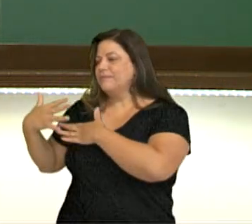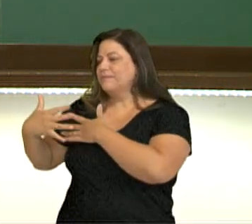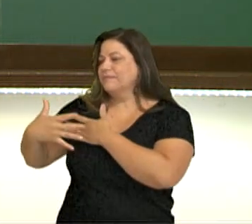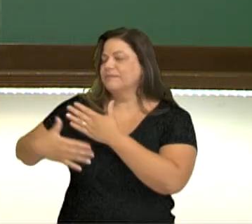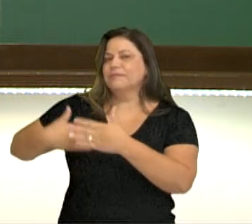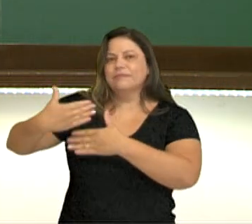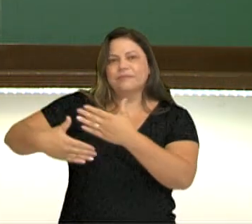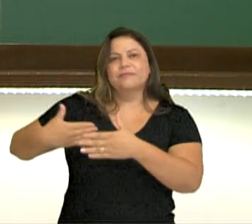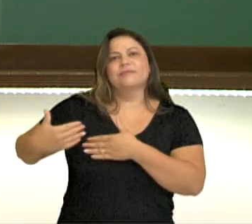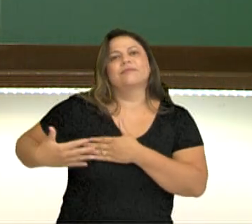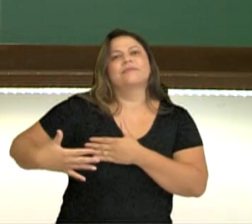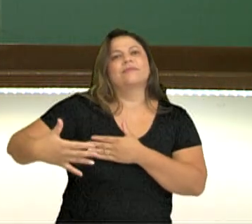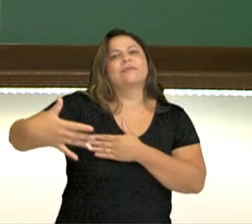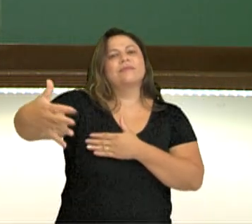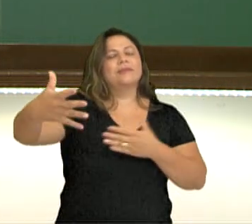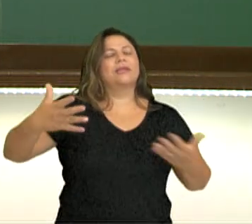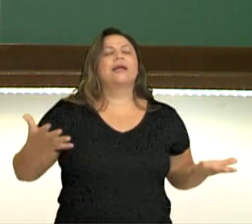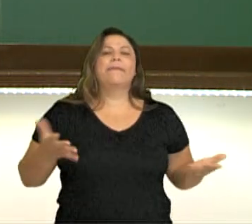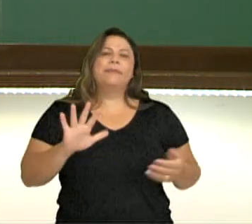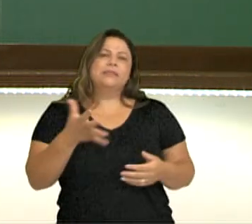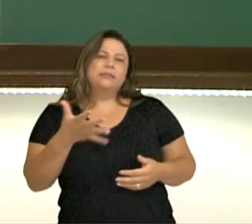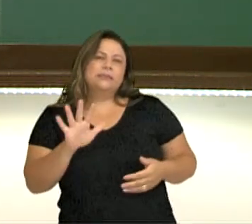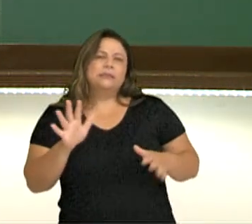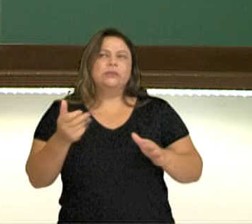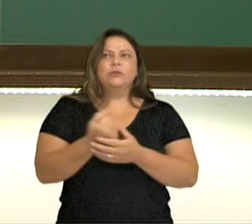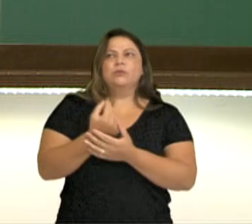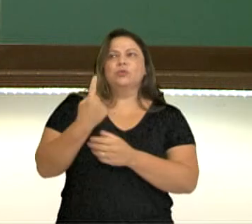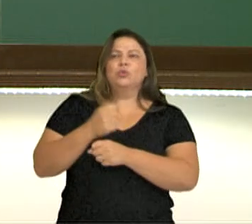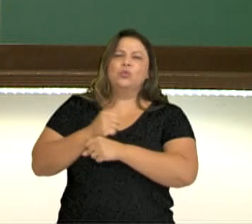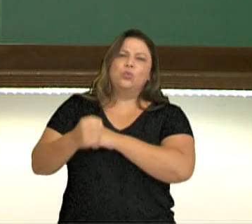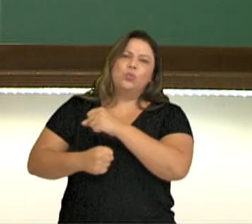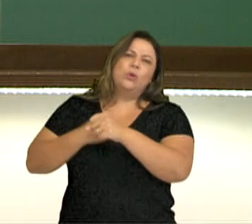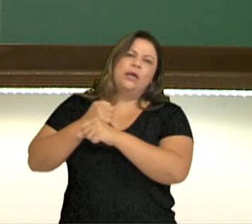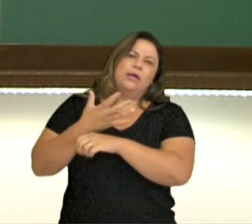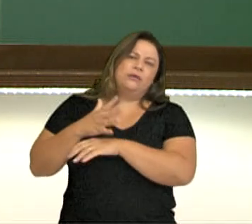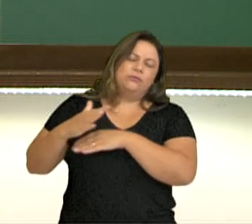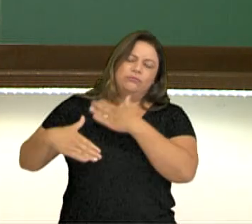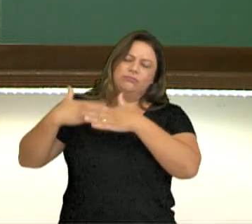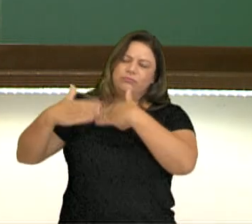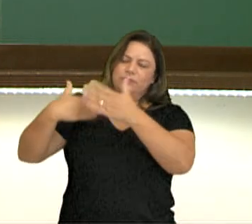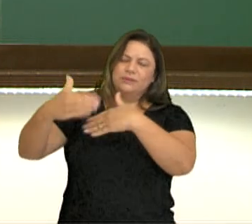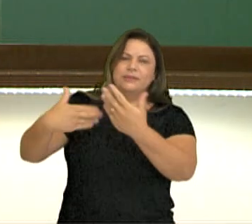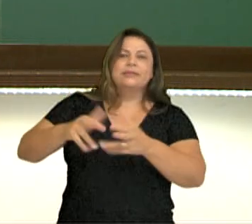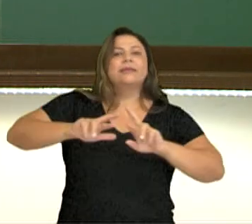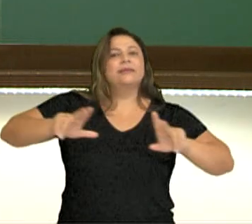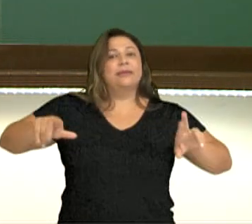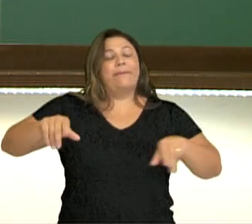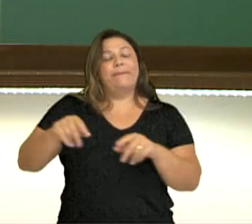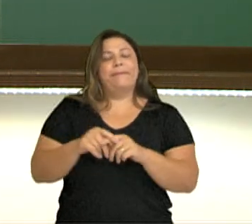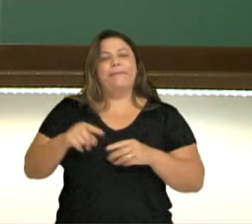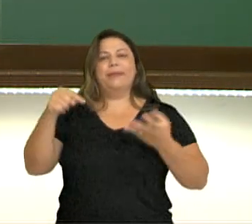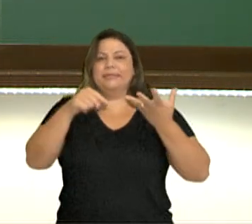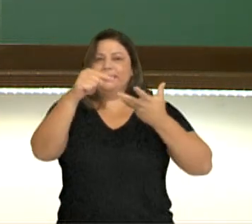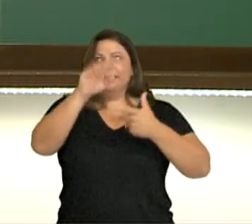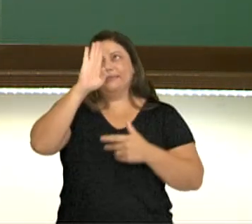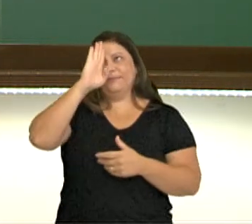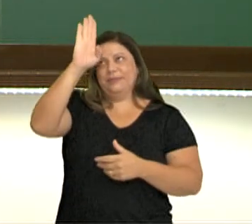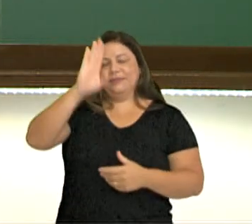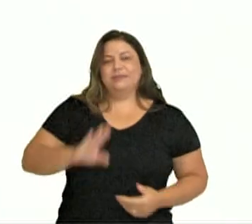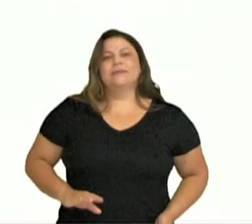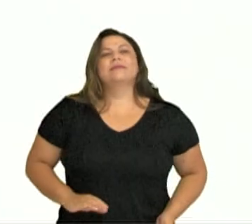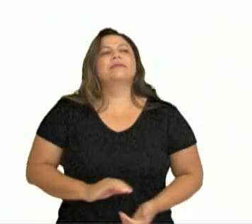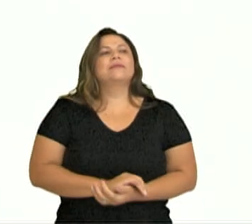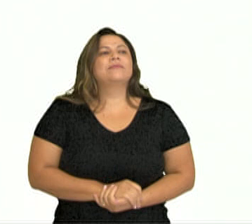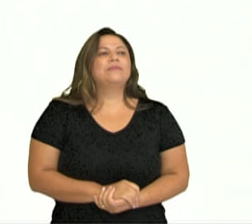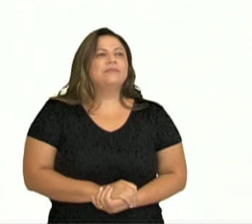que a gente pensa aí, né, um ano, cerca de um ano, já está desenvolvendo muita coisa. Mas essas são as principais. Vamos para mais um quiz? Olha